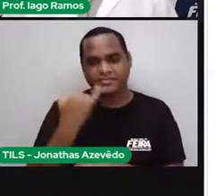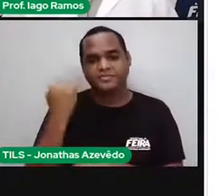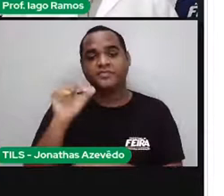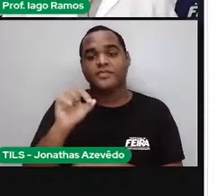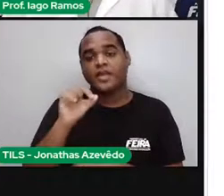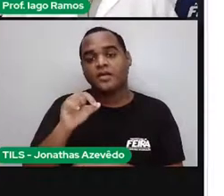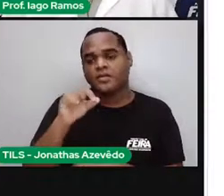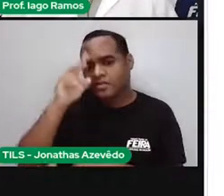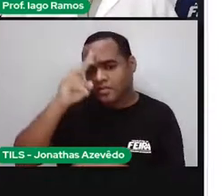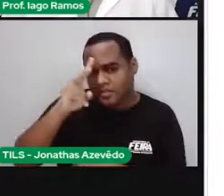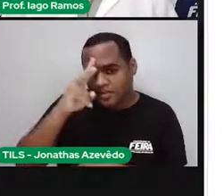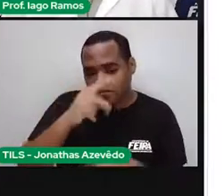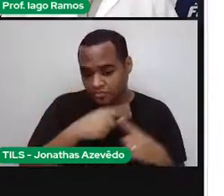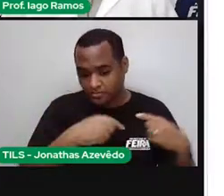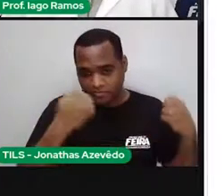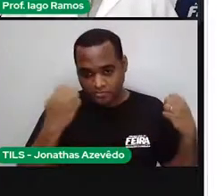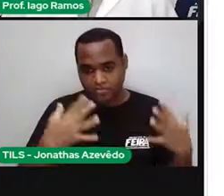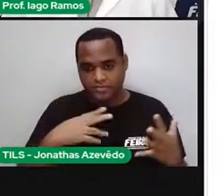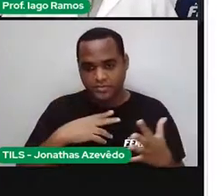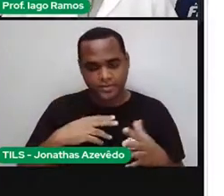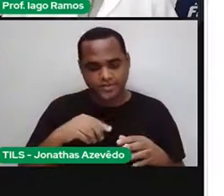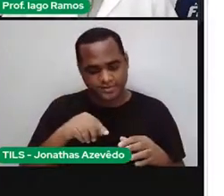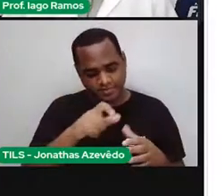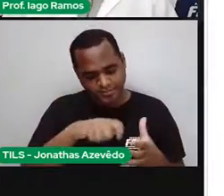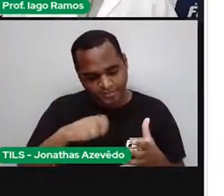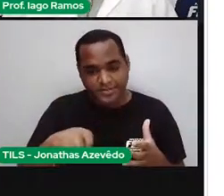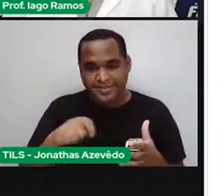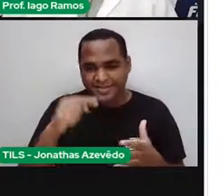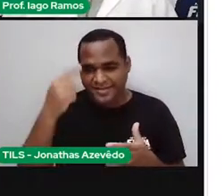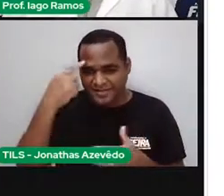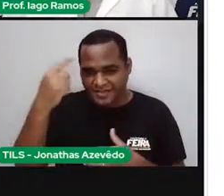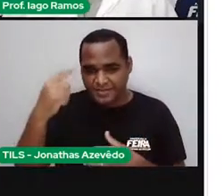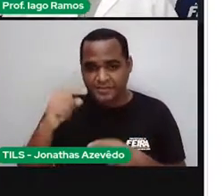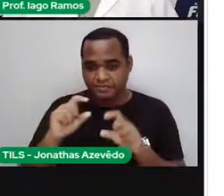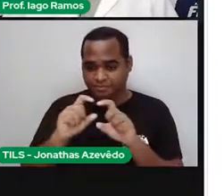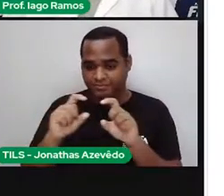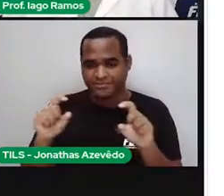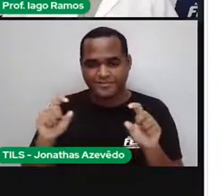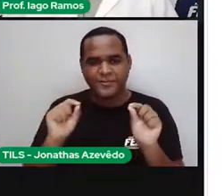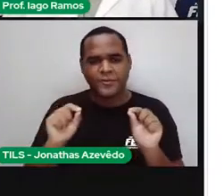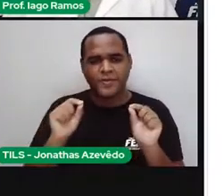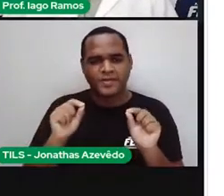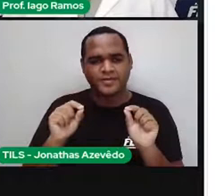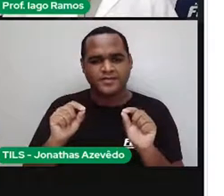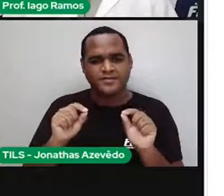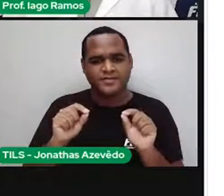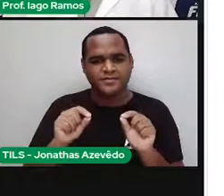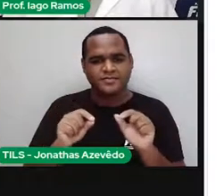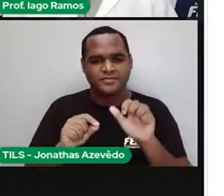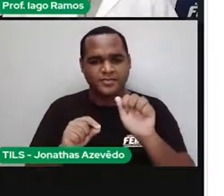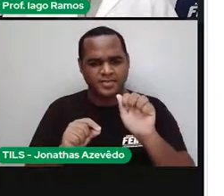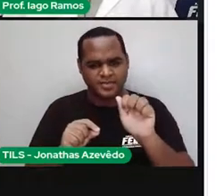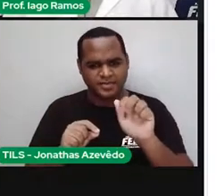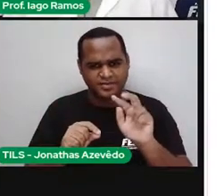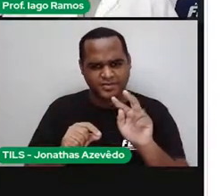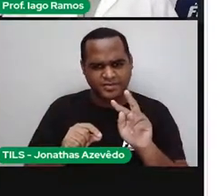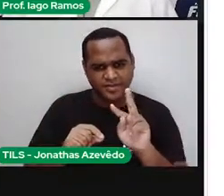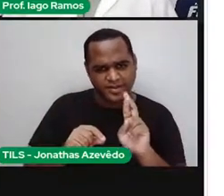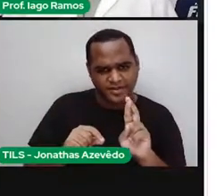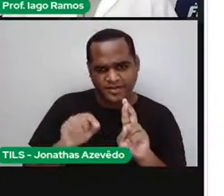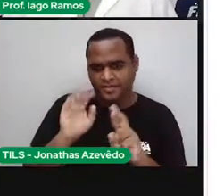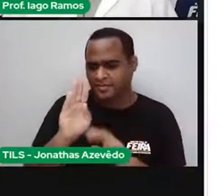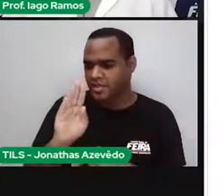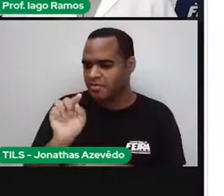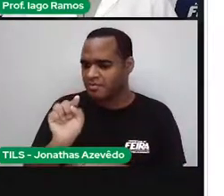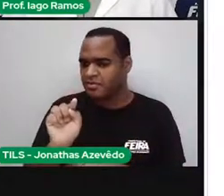lembra que a gente escreveu essa expressão aqui para área de retângulos esse B esse B